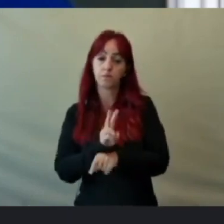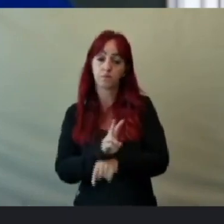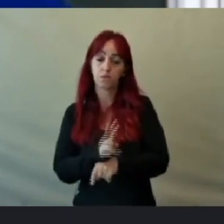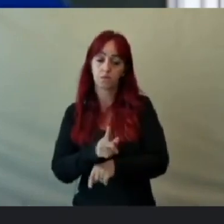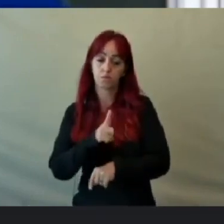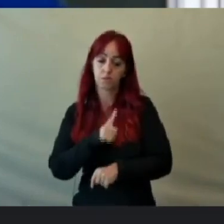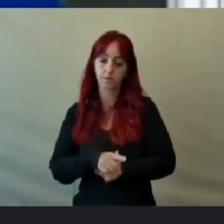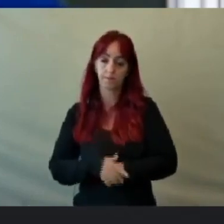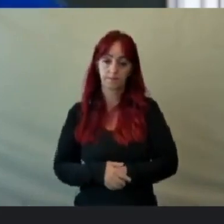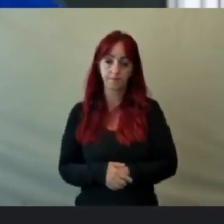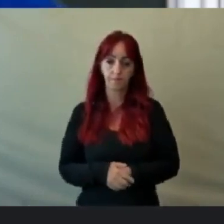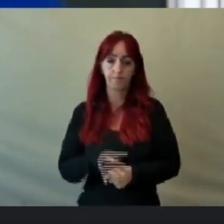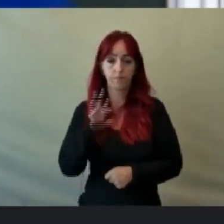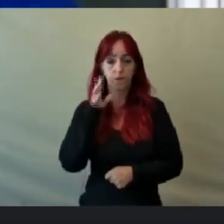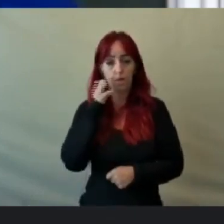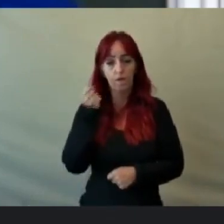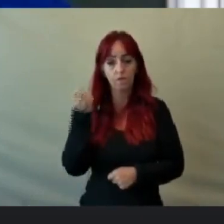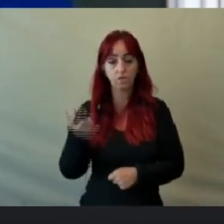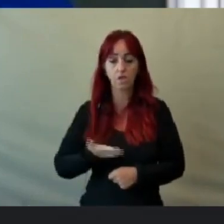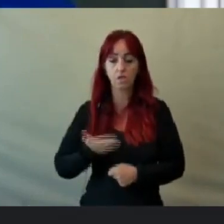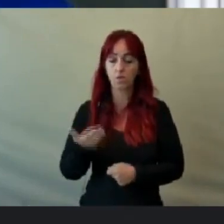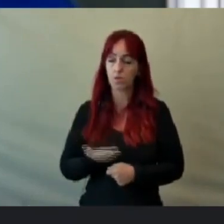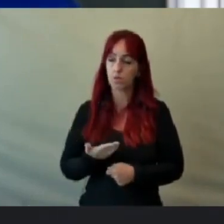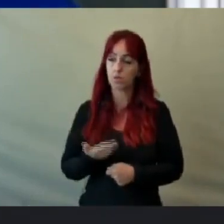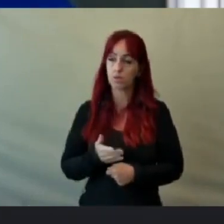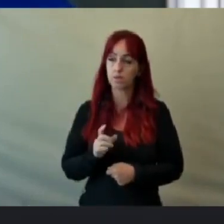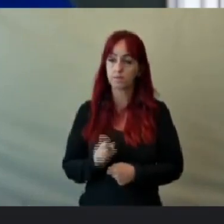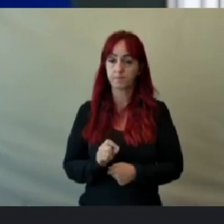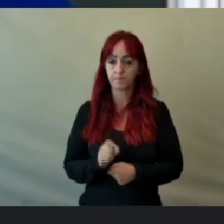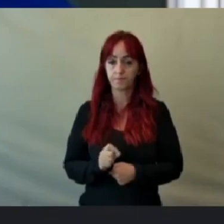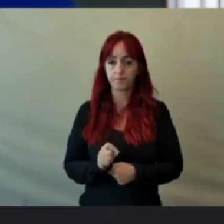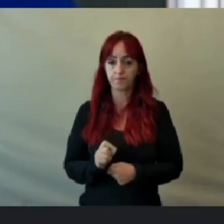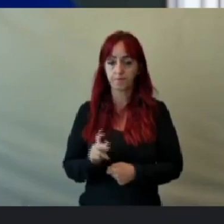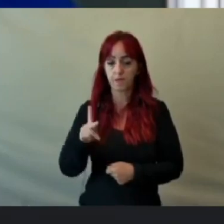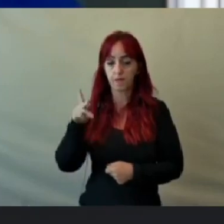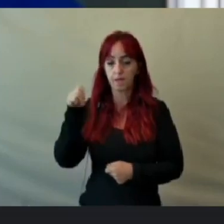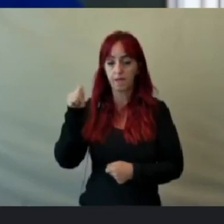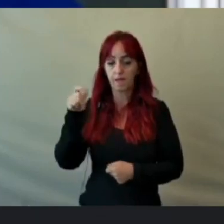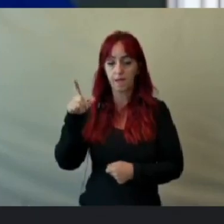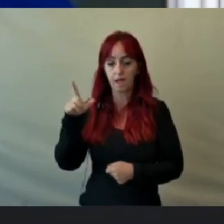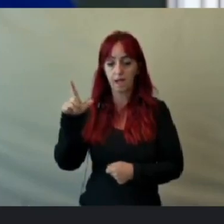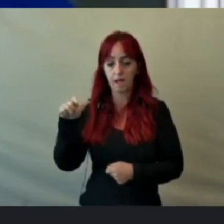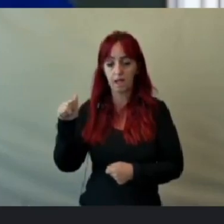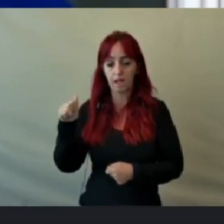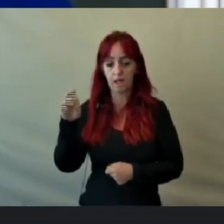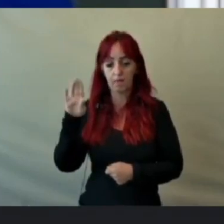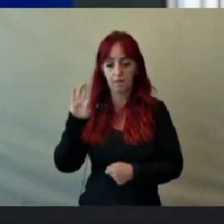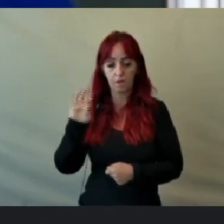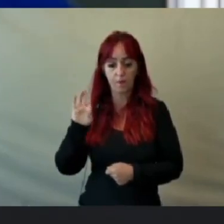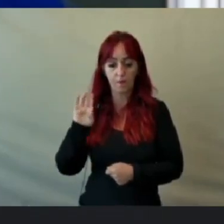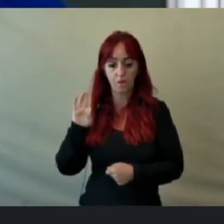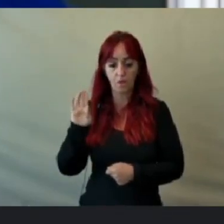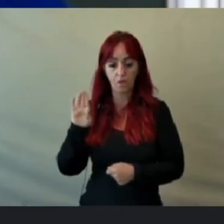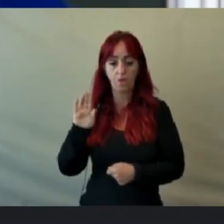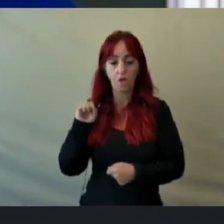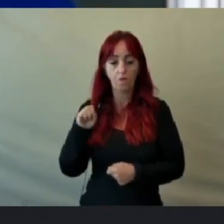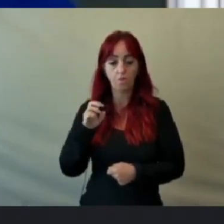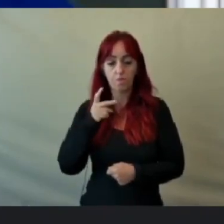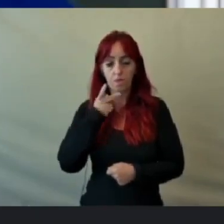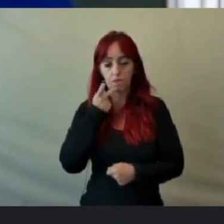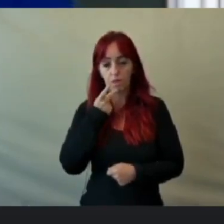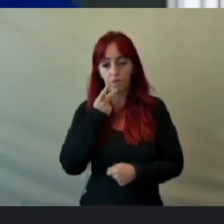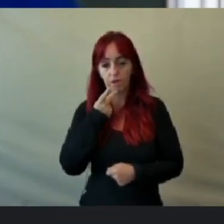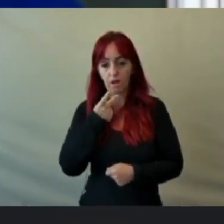vereador Carla levantou a mão eu acho que ela pode ter contribuições importantes temos também a doutora